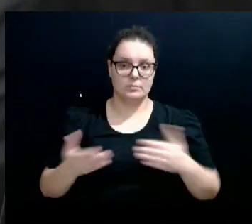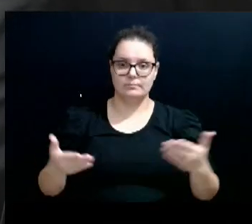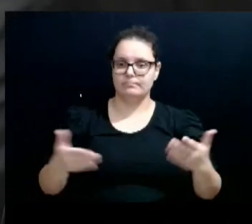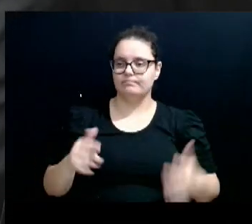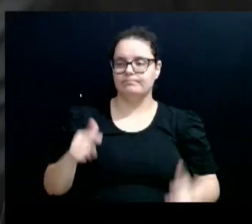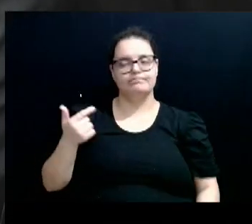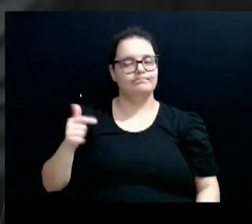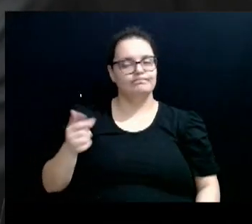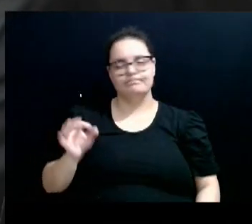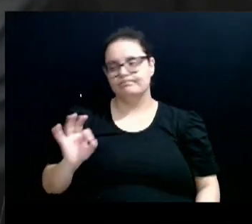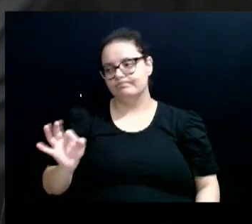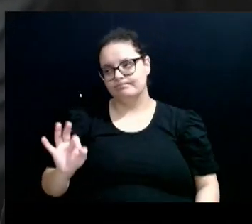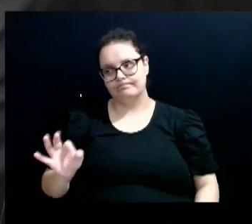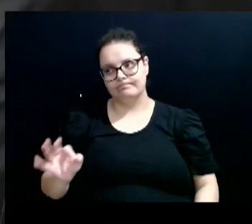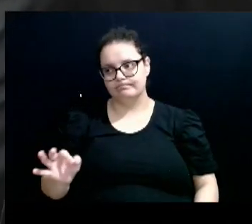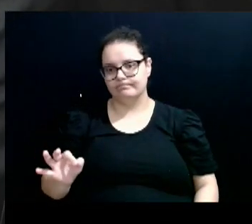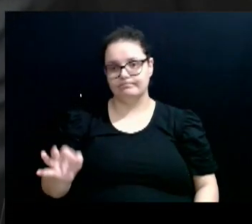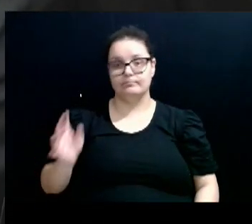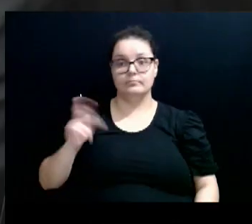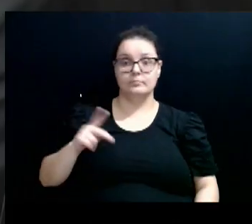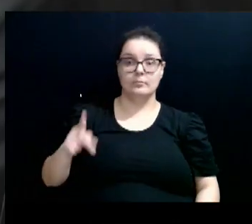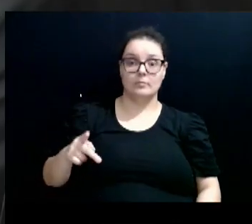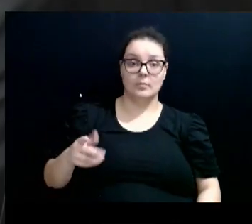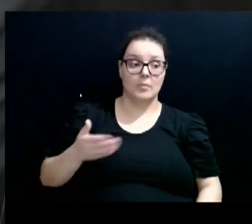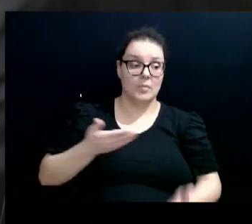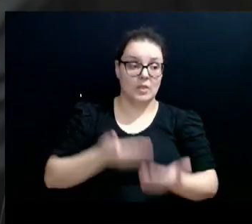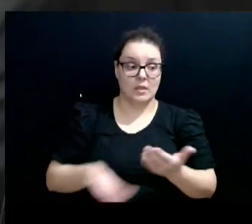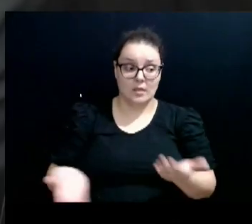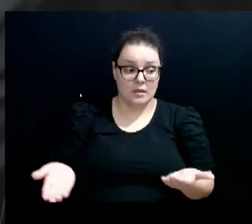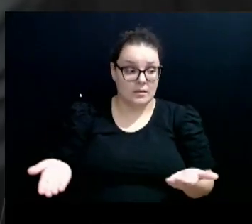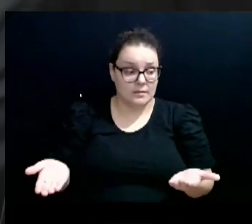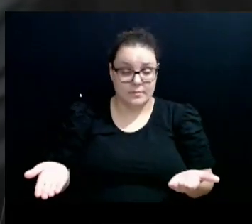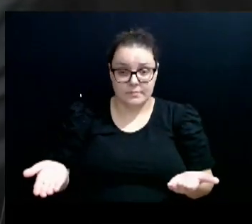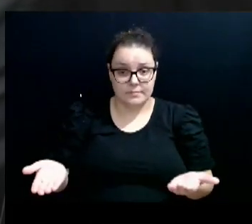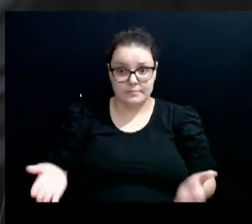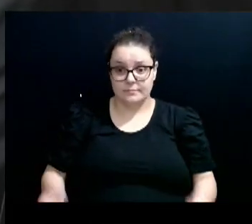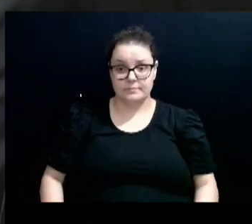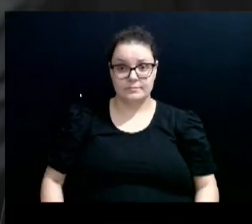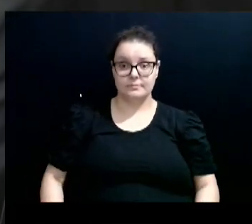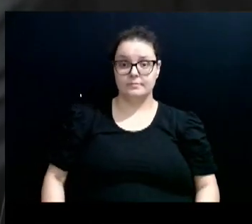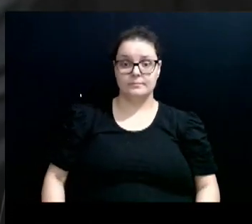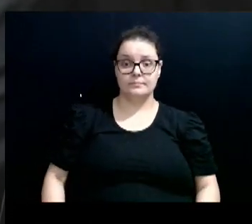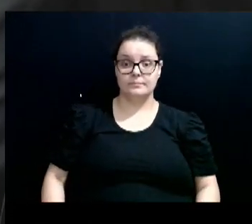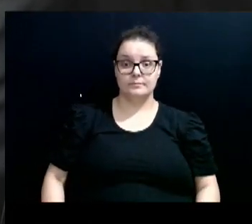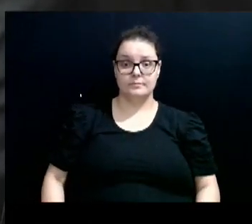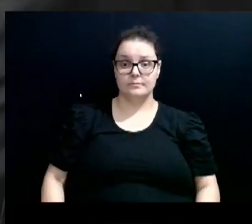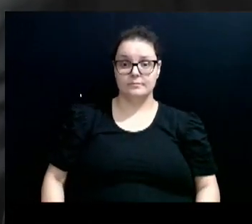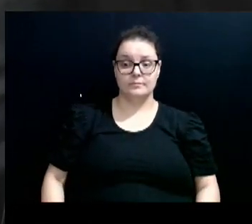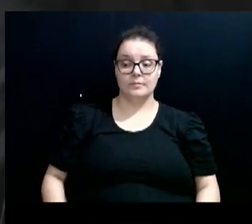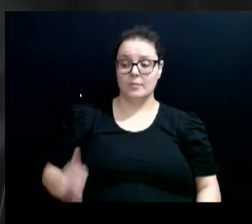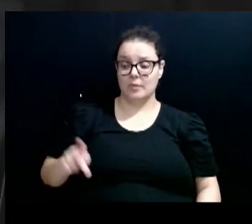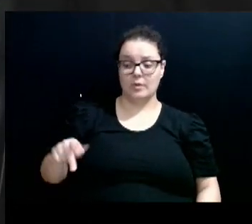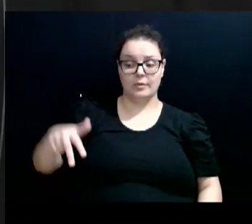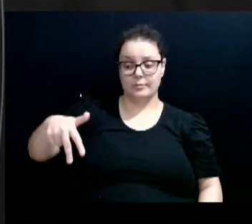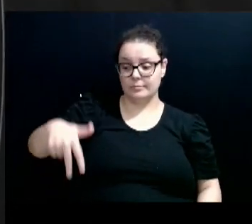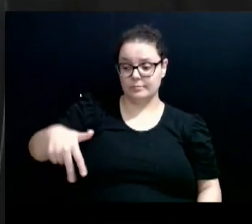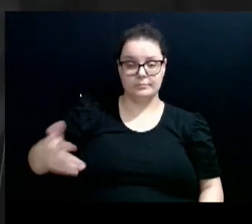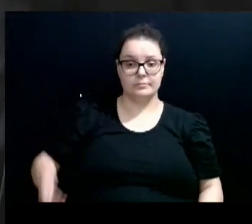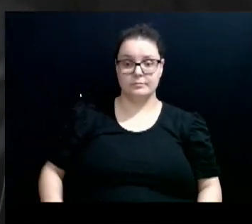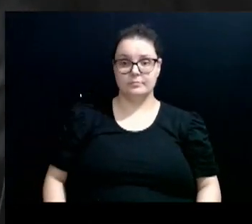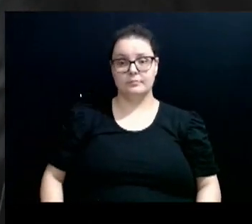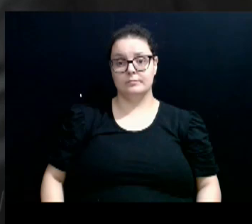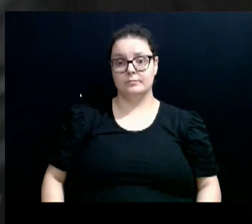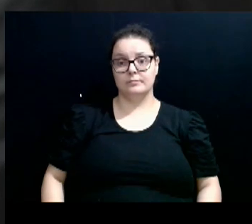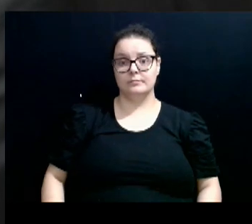E aí o professor também fica perdido, porque ele virou ali apenas um... E outra, com